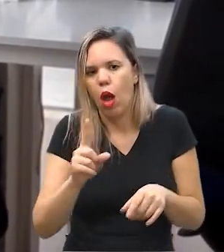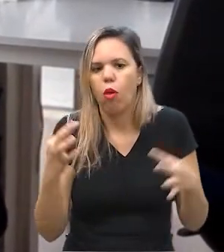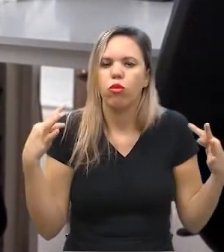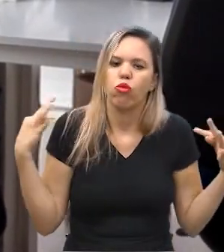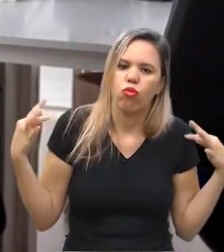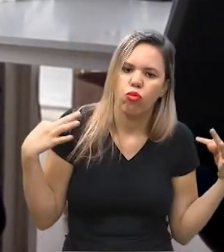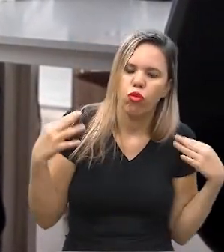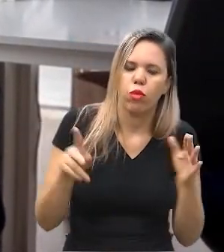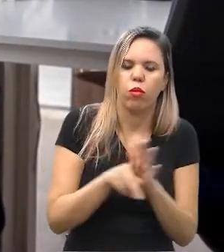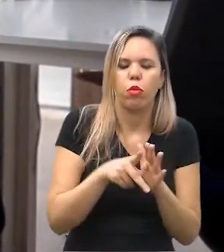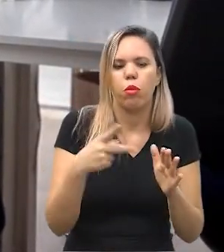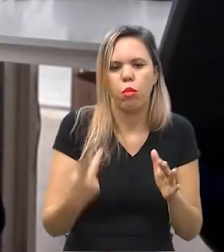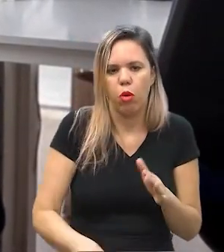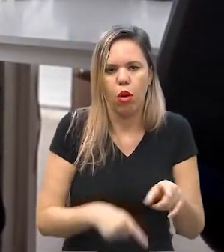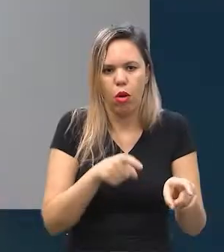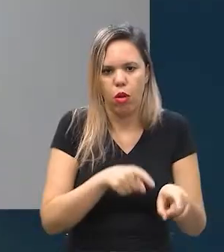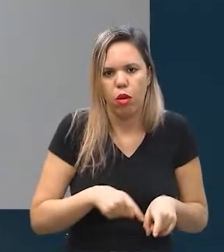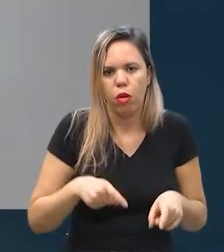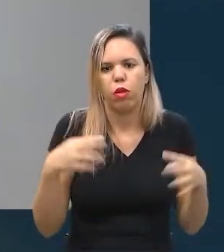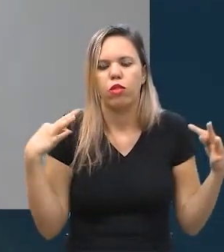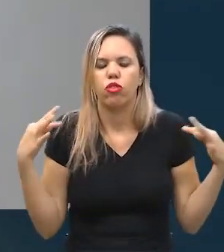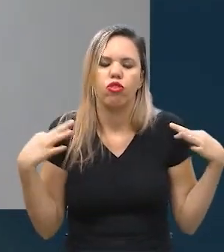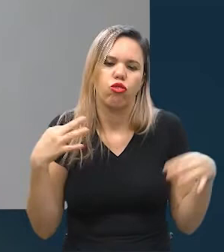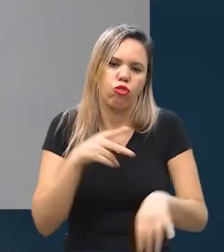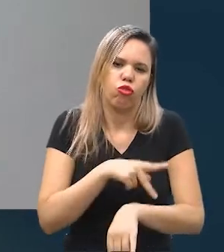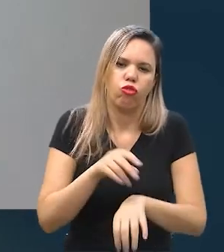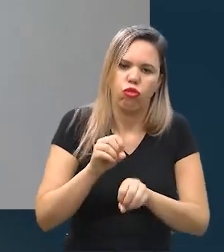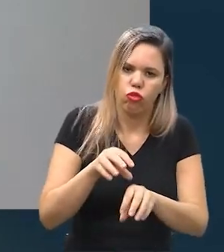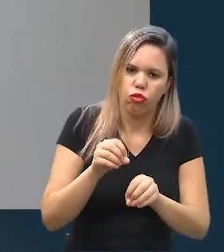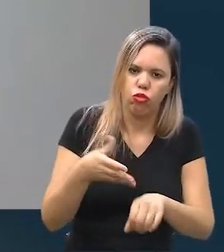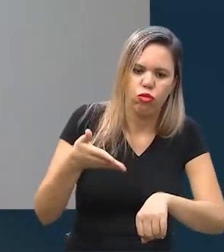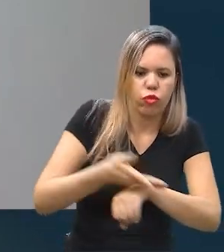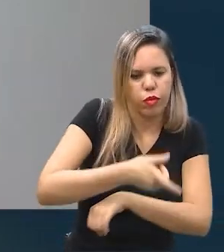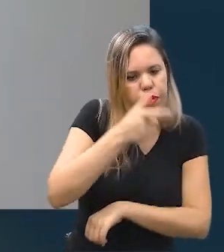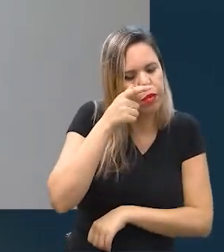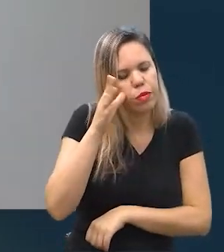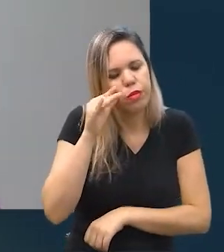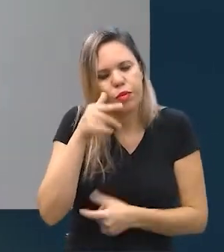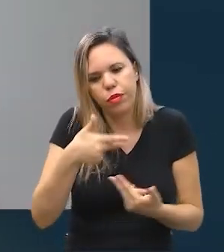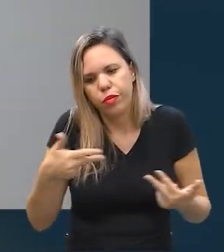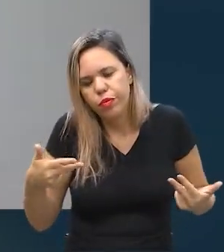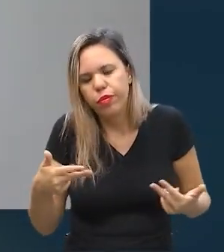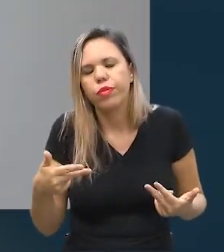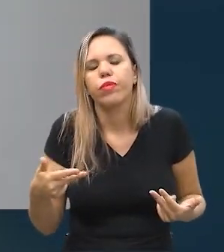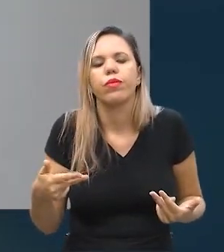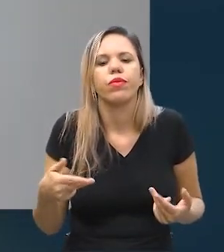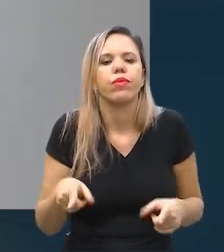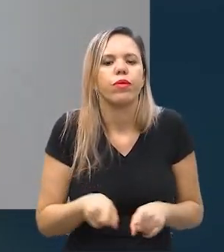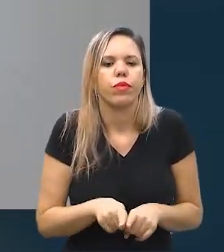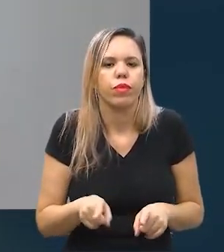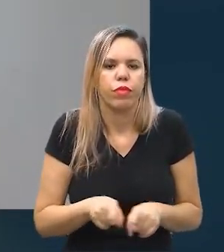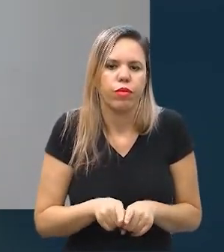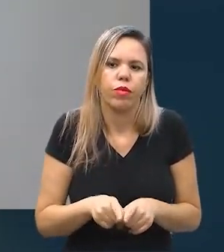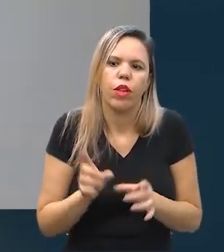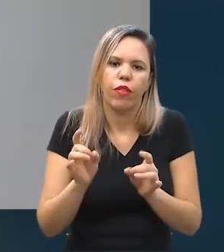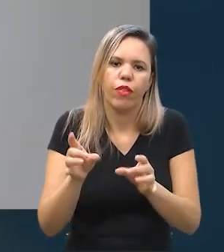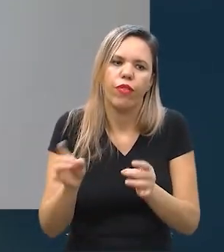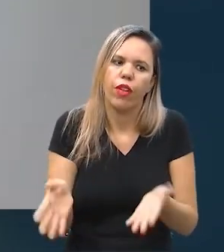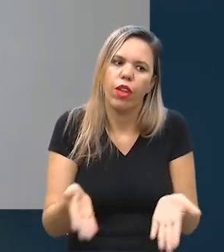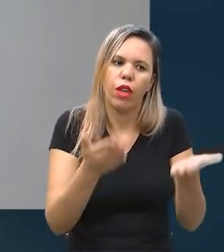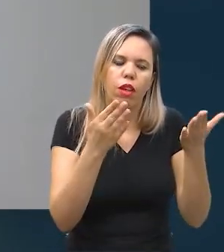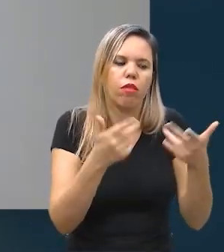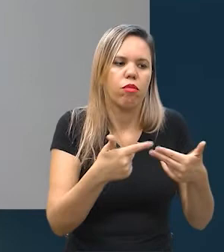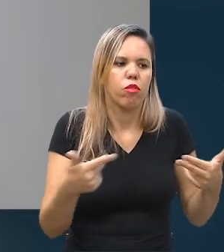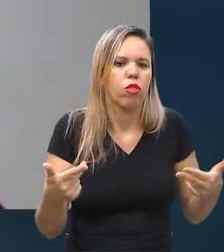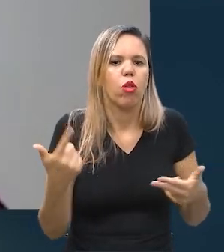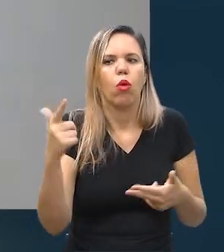rural na propriedade, seja pedagógico, seja de visitação, enfim, até mesmo exportação, dependendo do